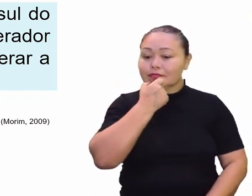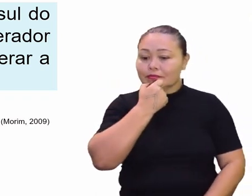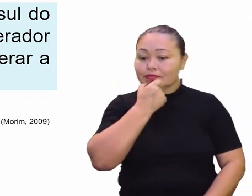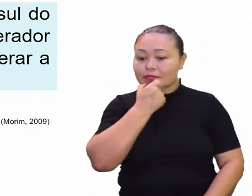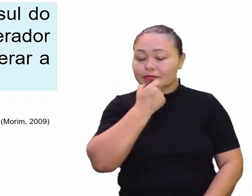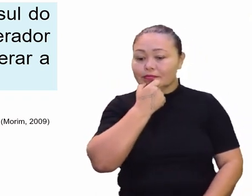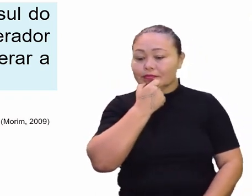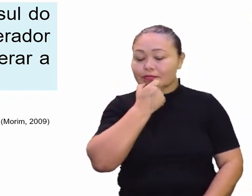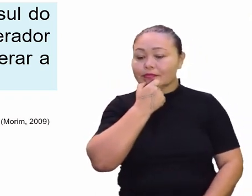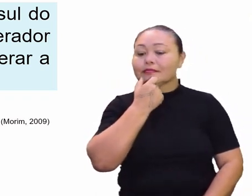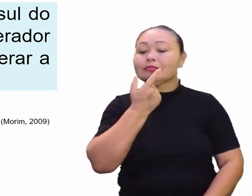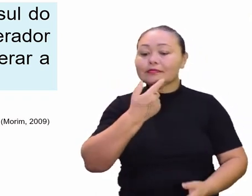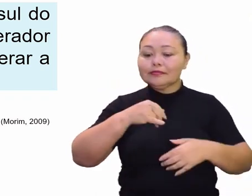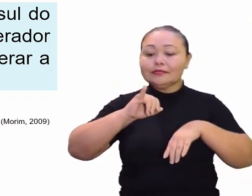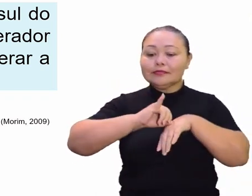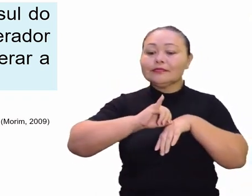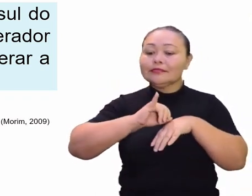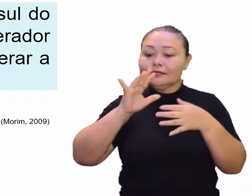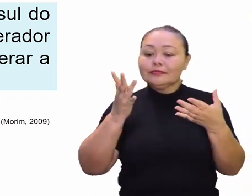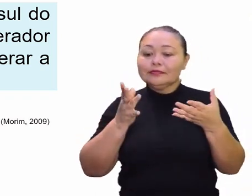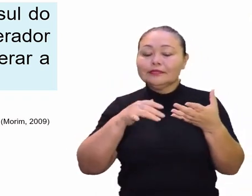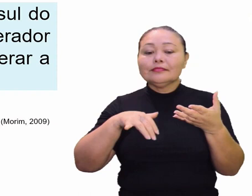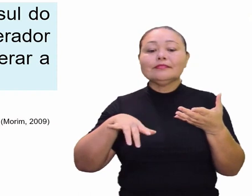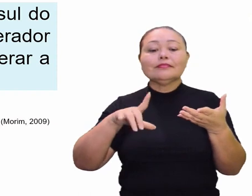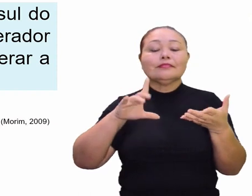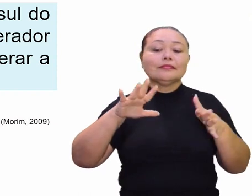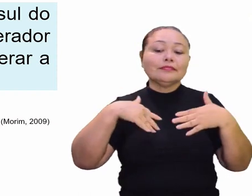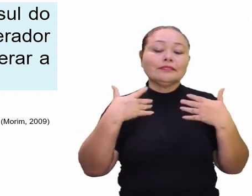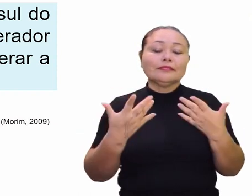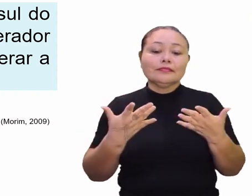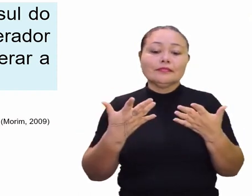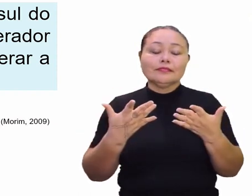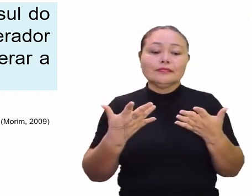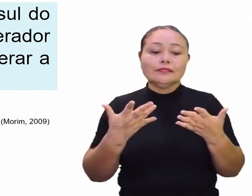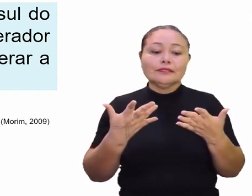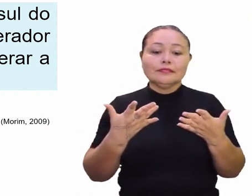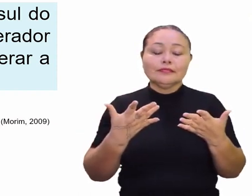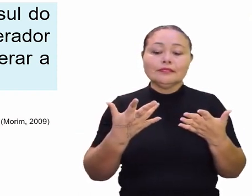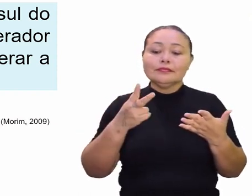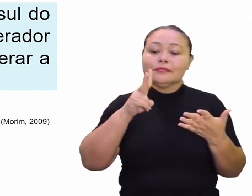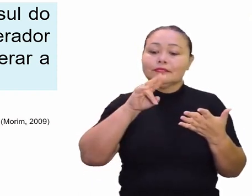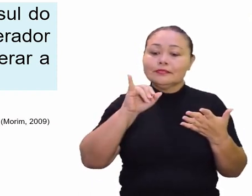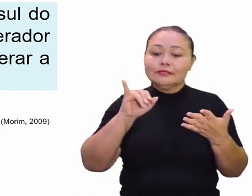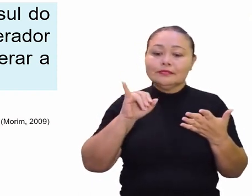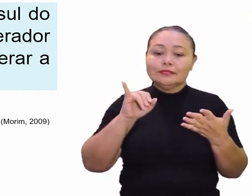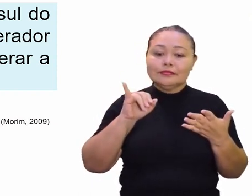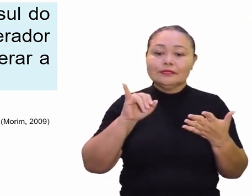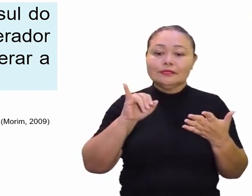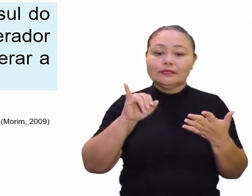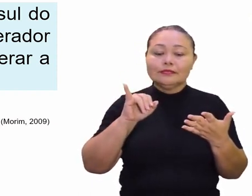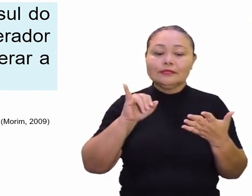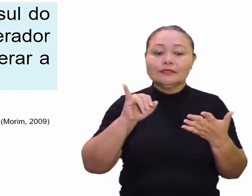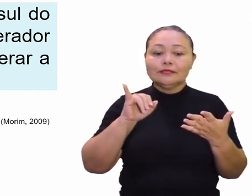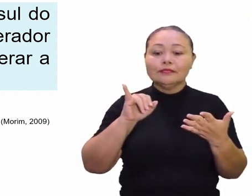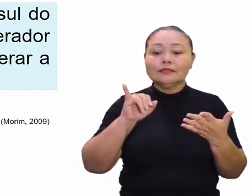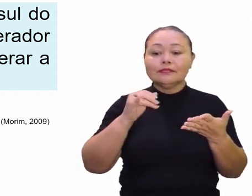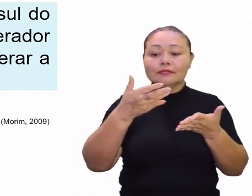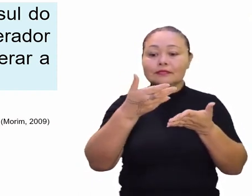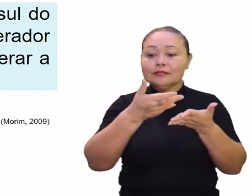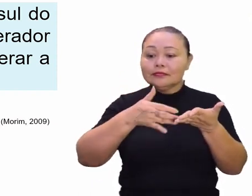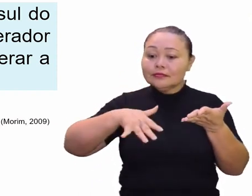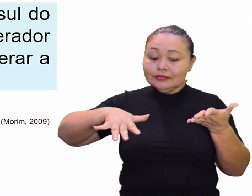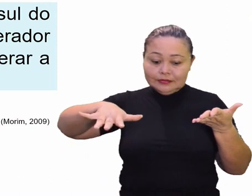né? Reino Unido. Isso mesmo. É isso. Muito bem. Então, ela vai ser